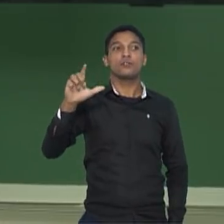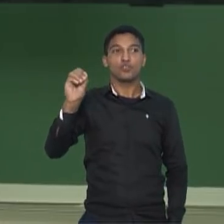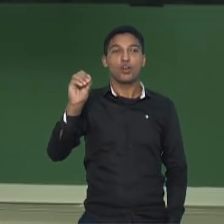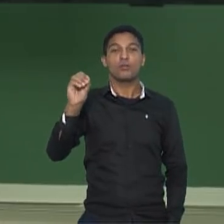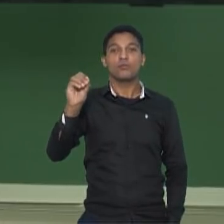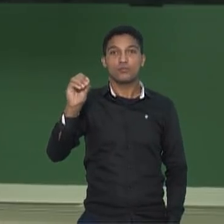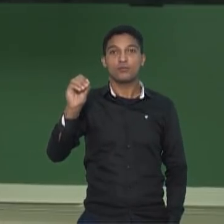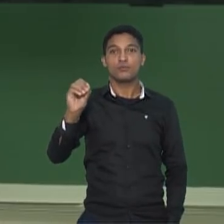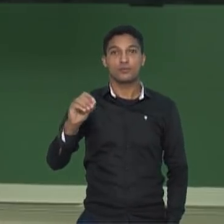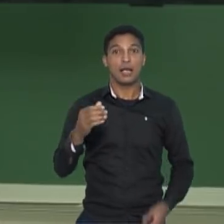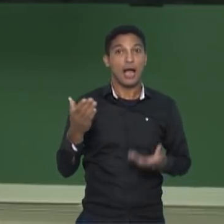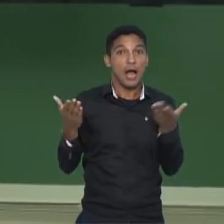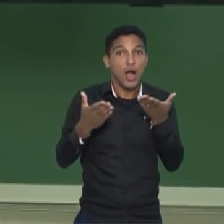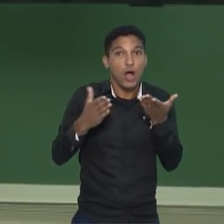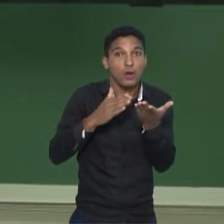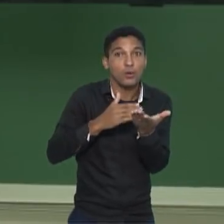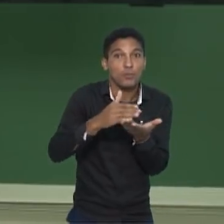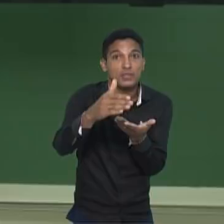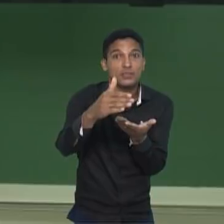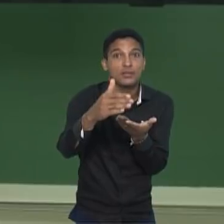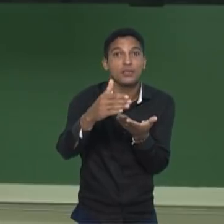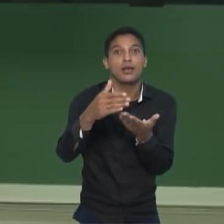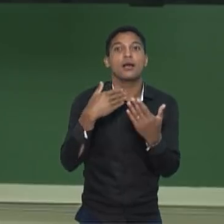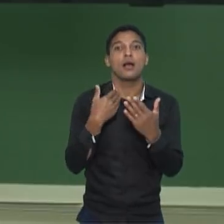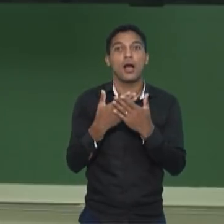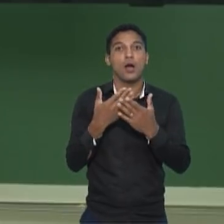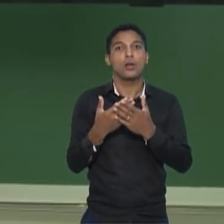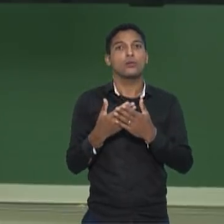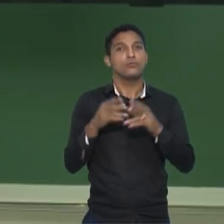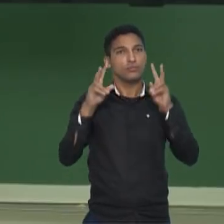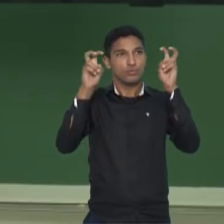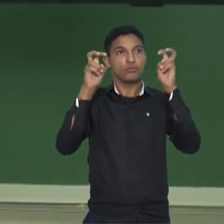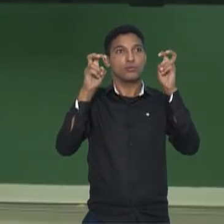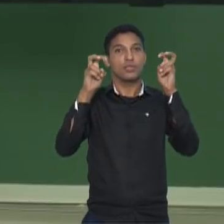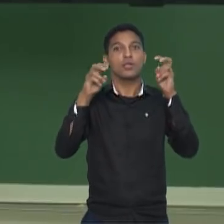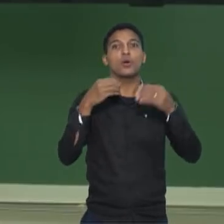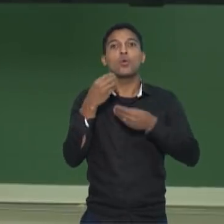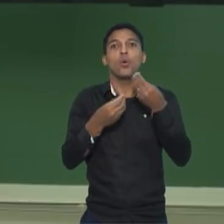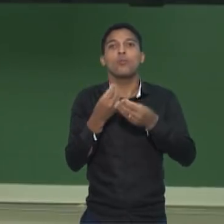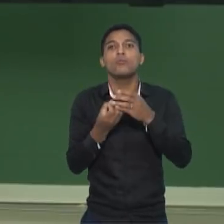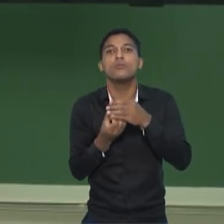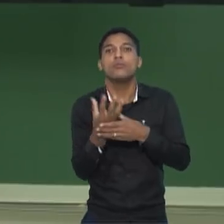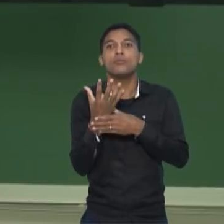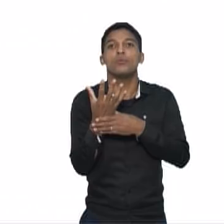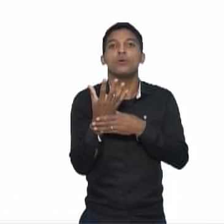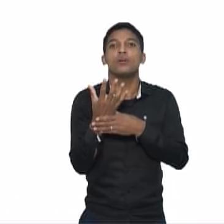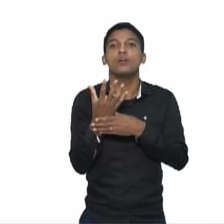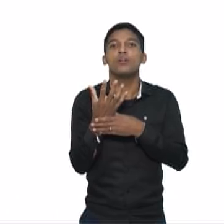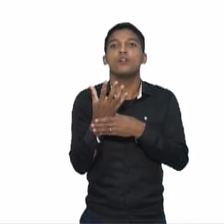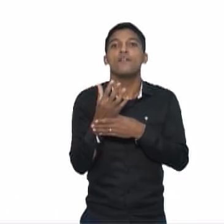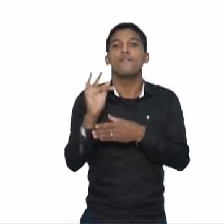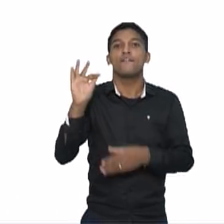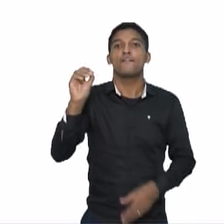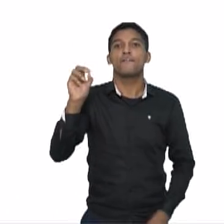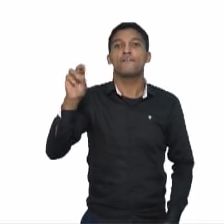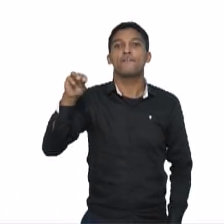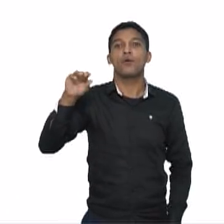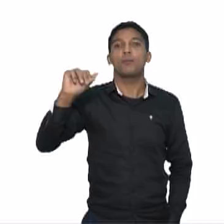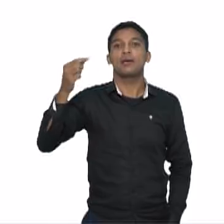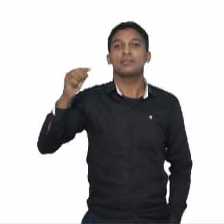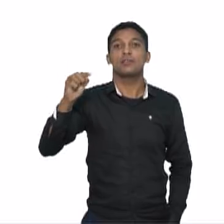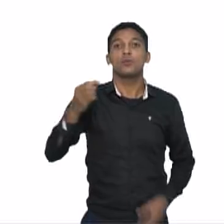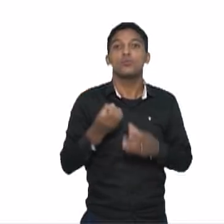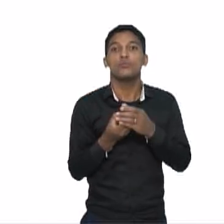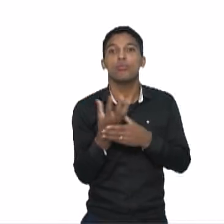Iniciando a aula, nós vamos ver sobre a formação do solo. Bem, acompanhando na